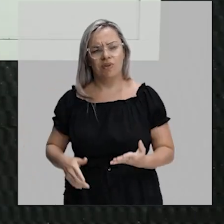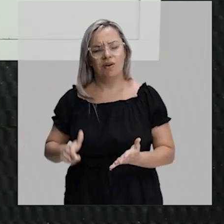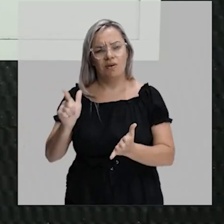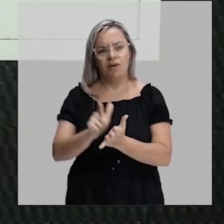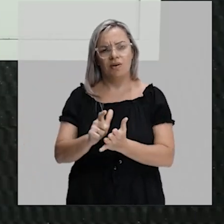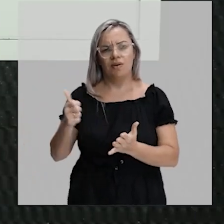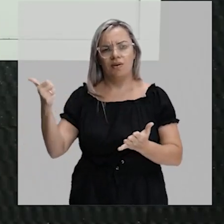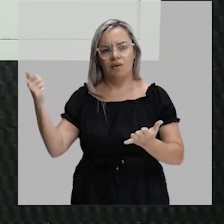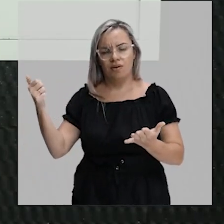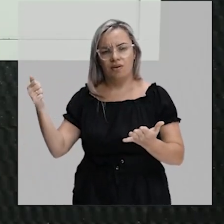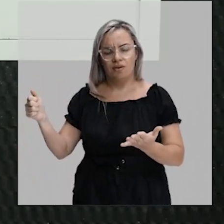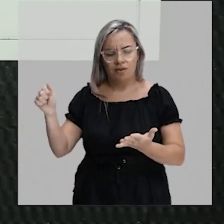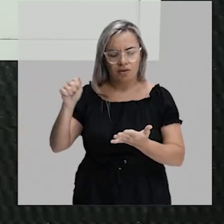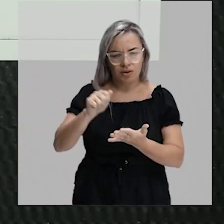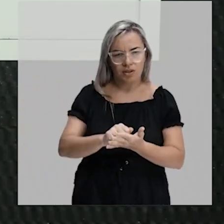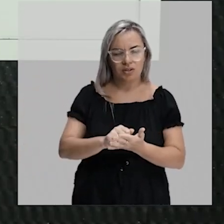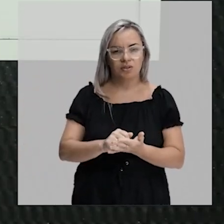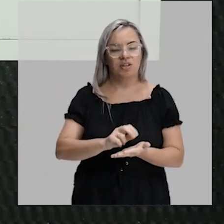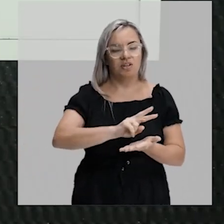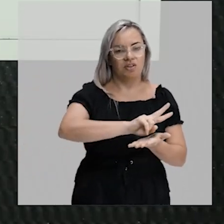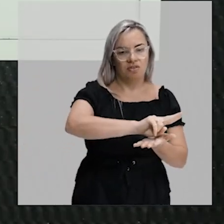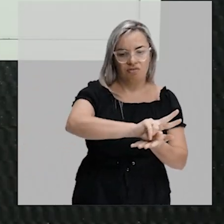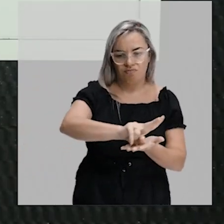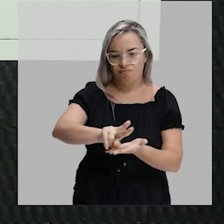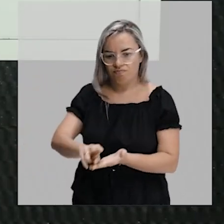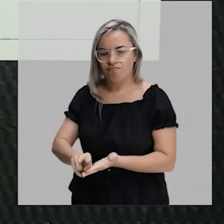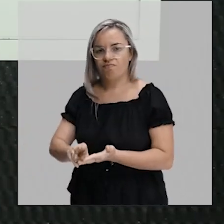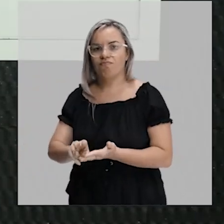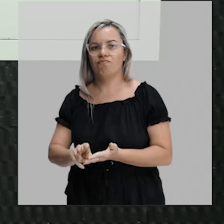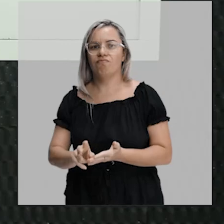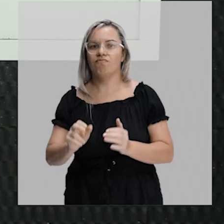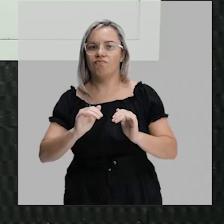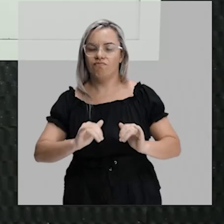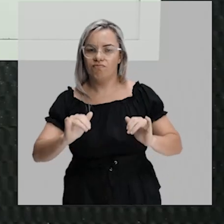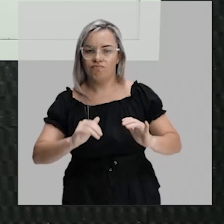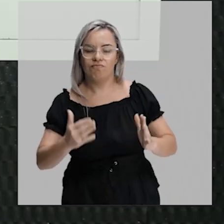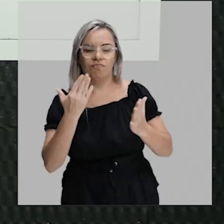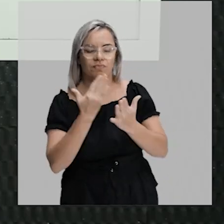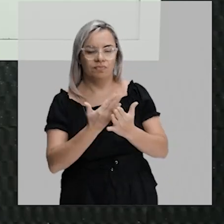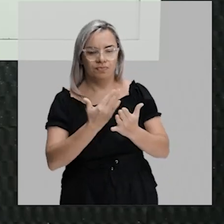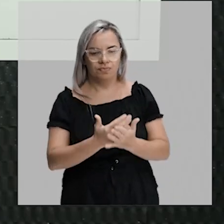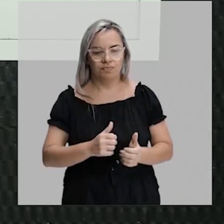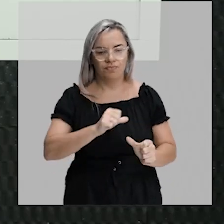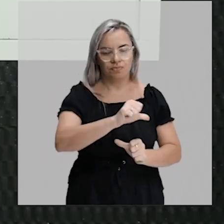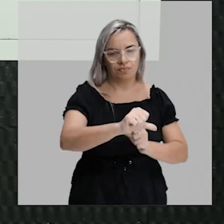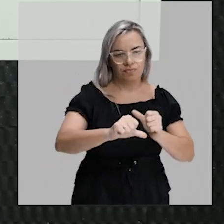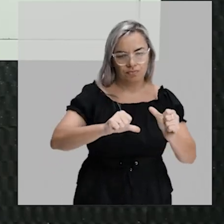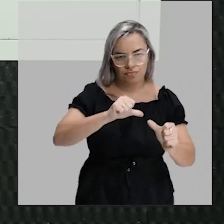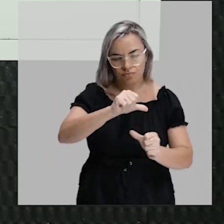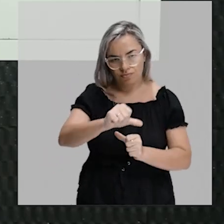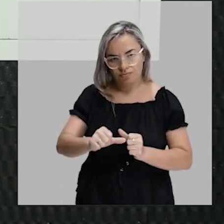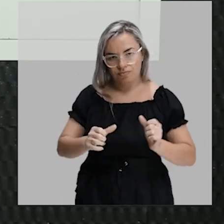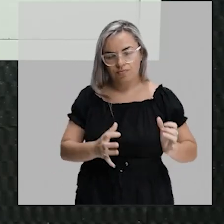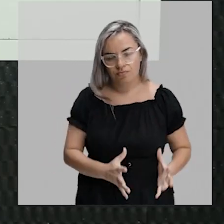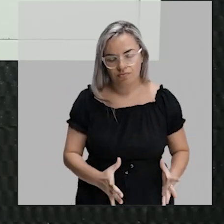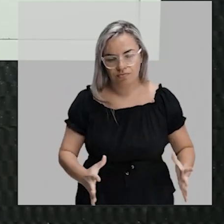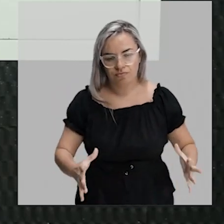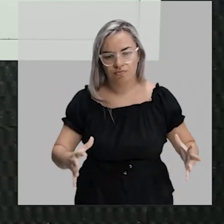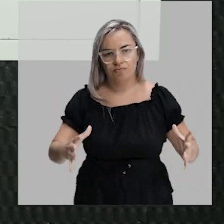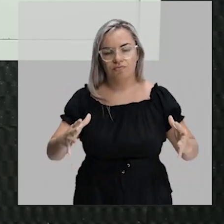informação. Bom, então a gente inicia a aula de hoje falando sobre as transformações gasosas, Algumas nós já até